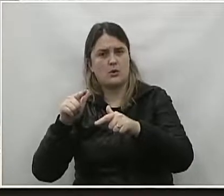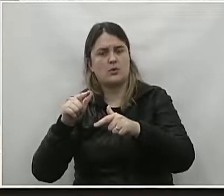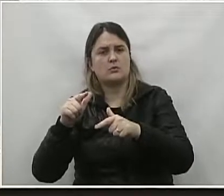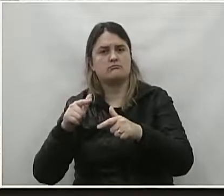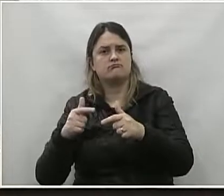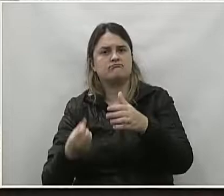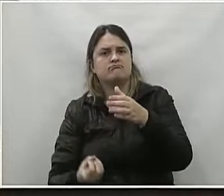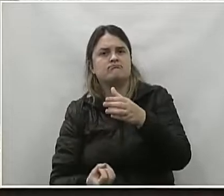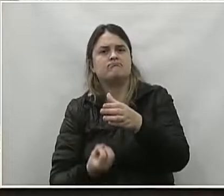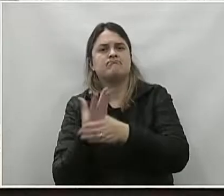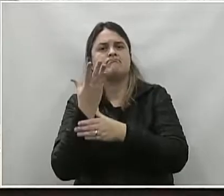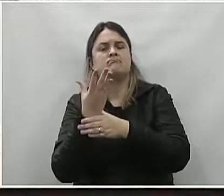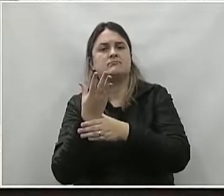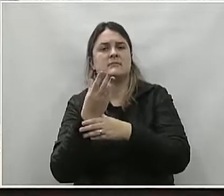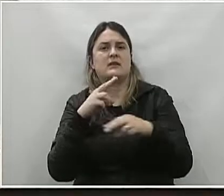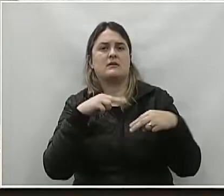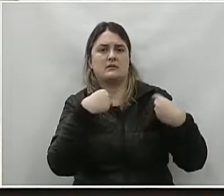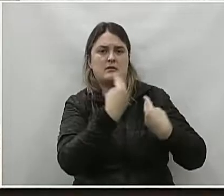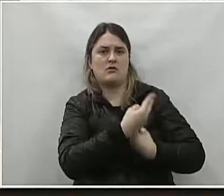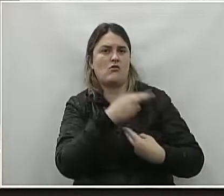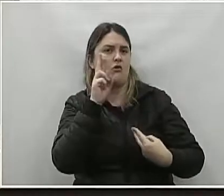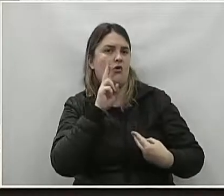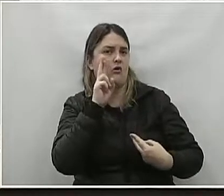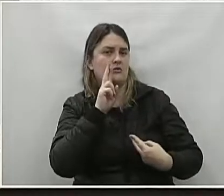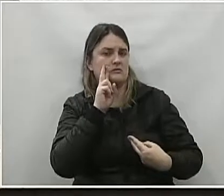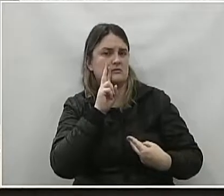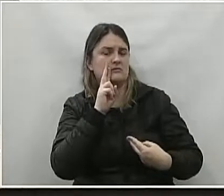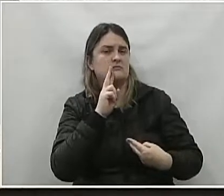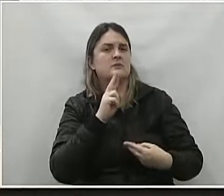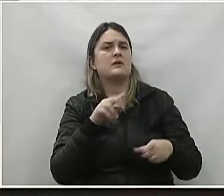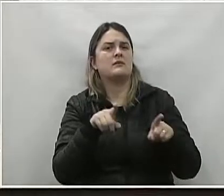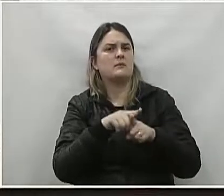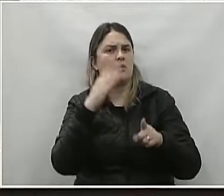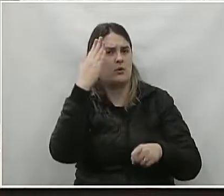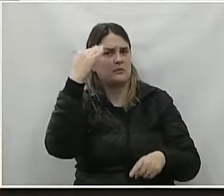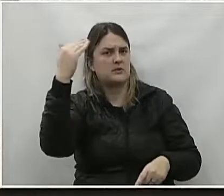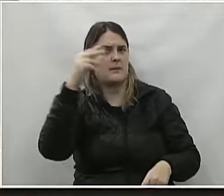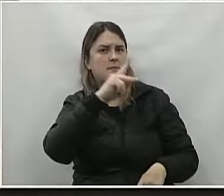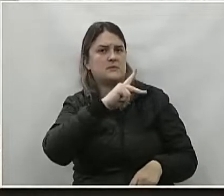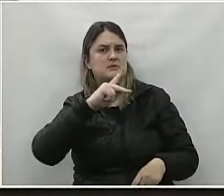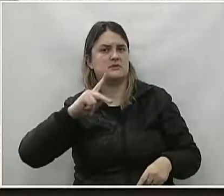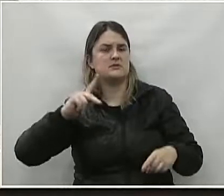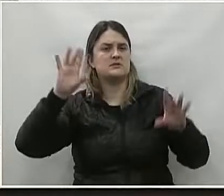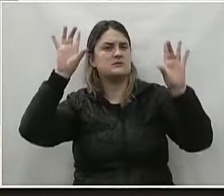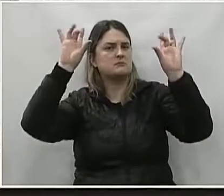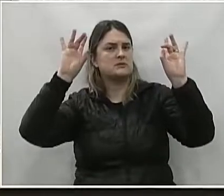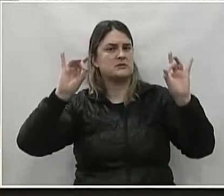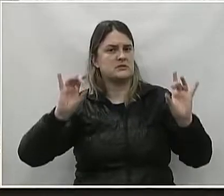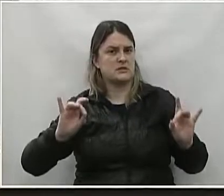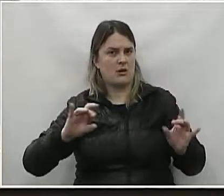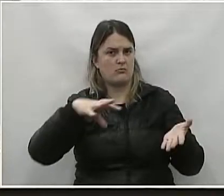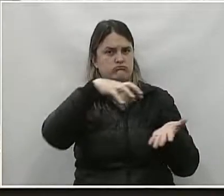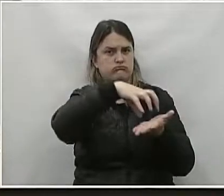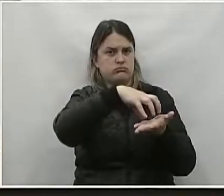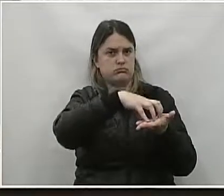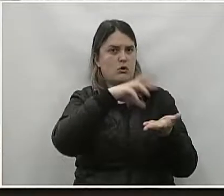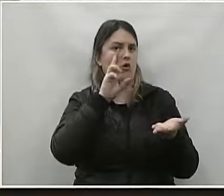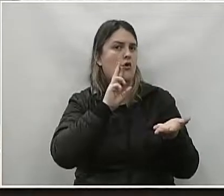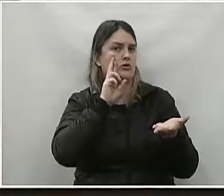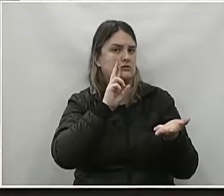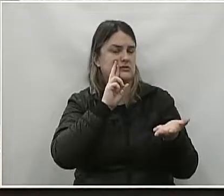Rede Feminina de Combate ao Câncer e homenageada como presidente de honra da instituição.